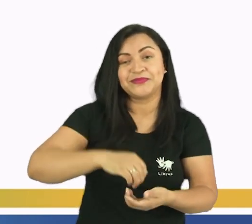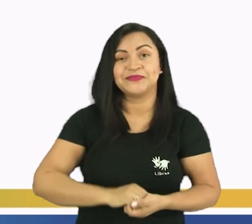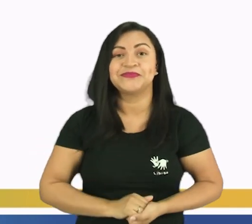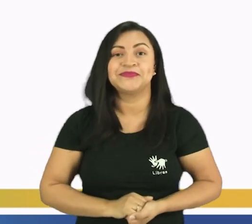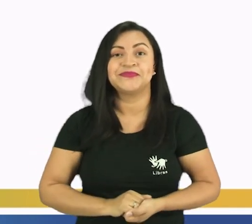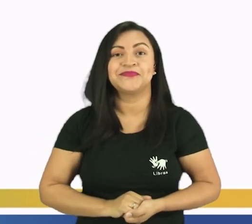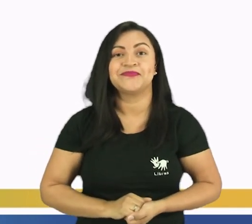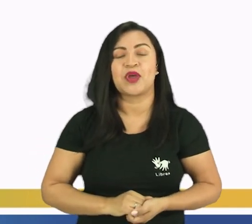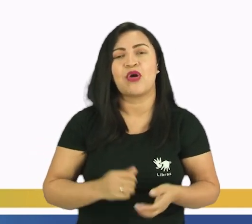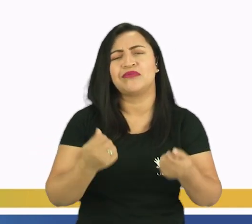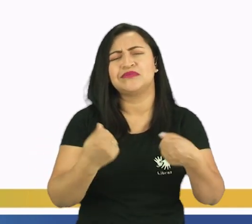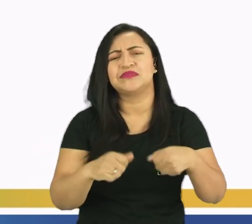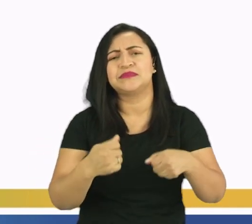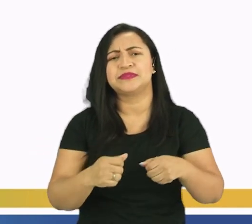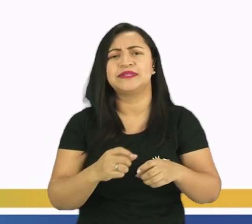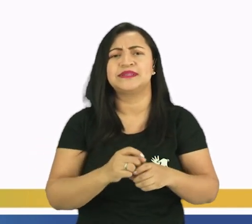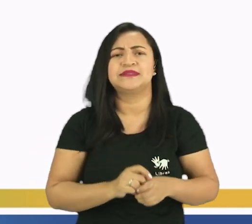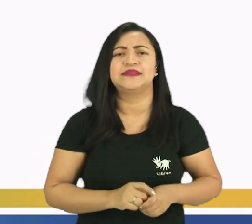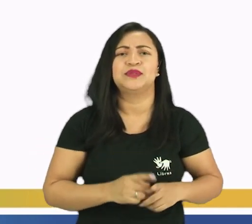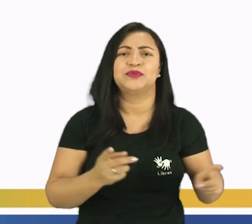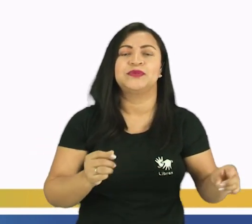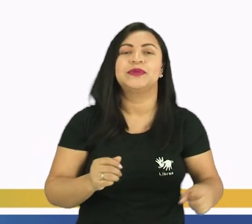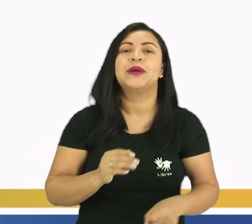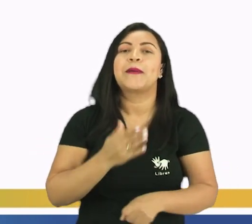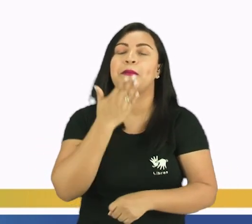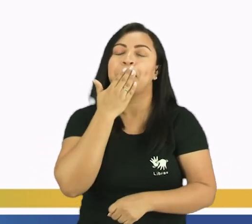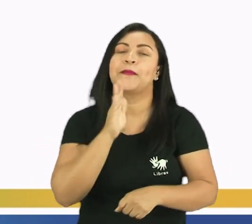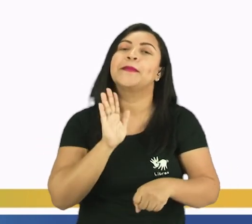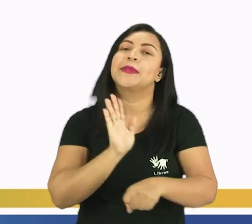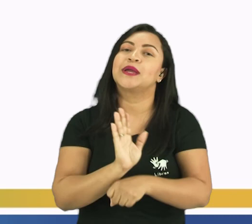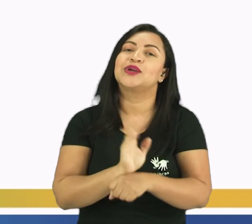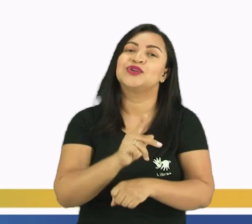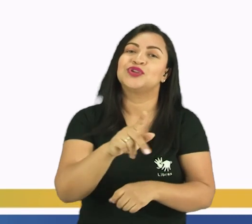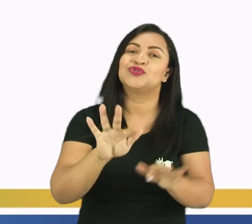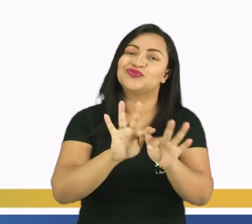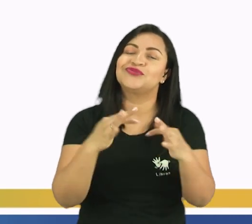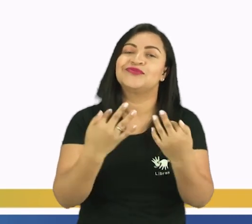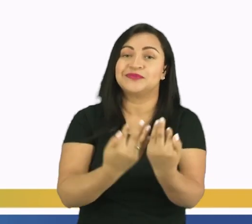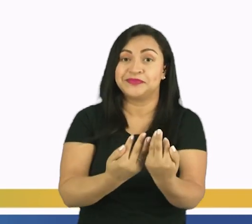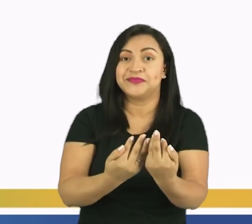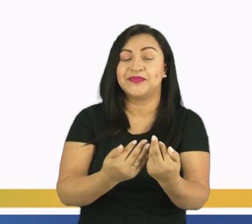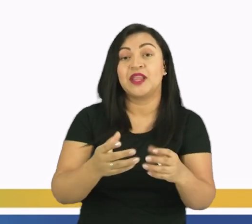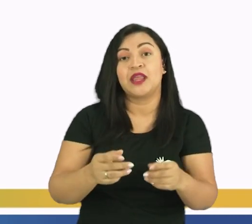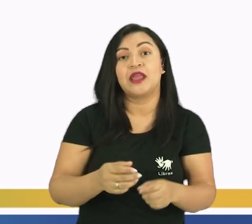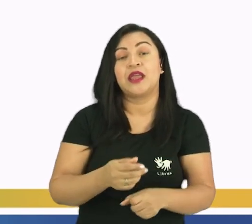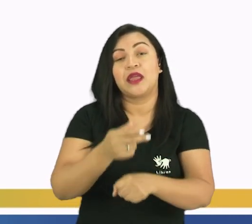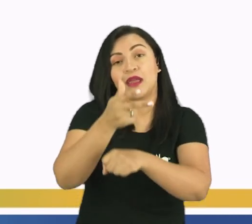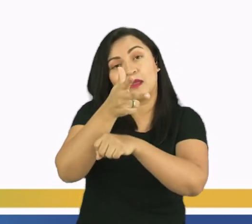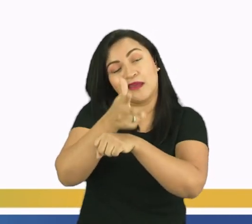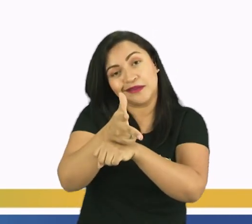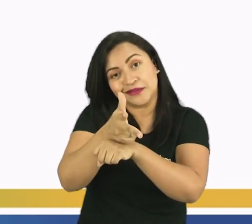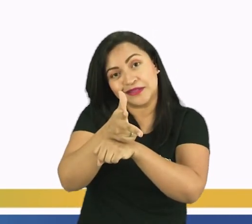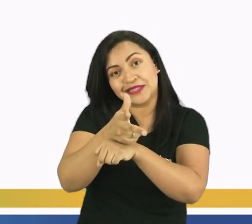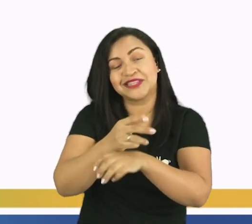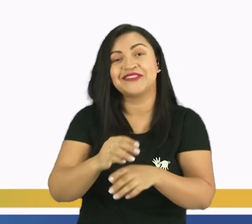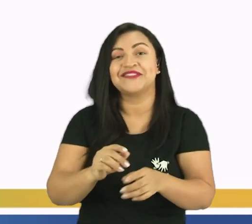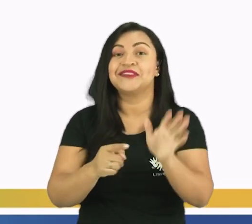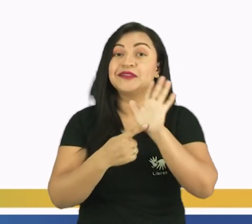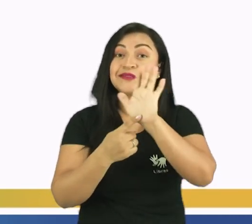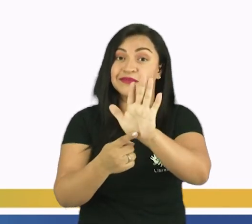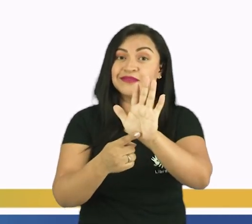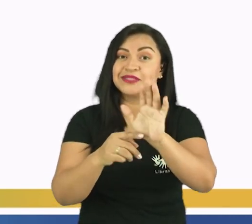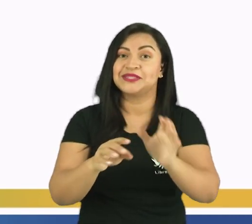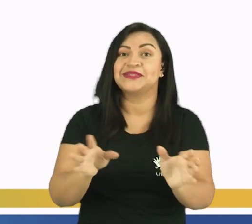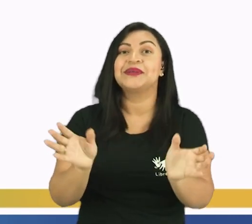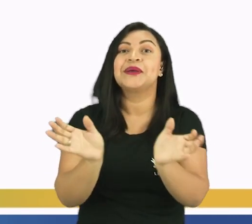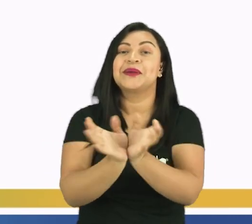coreografia. Alongue-se antes e não precisa ser muito longo. Peça ajuda aos seus familiares e, se possível, grave